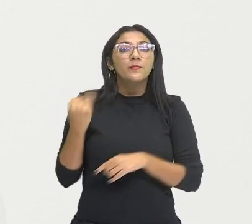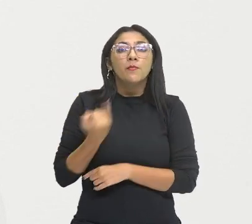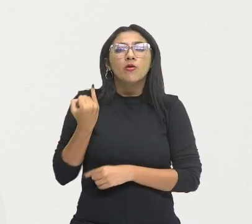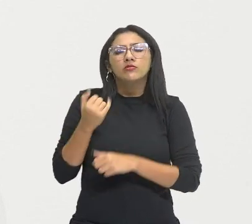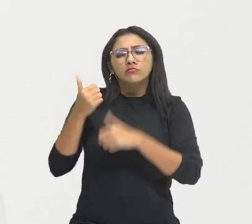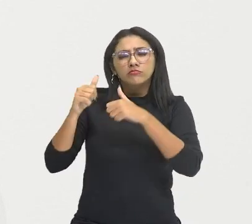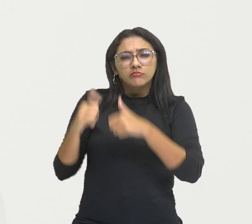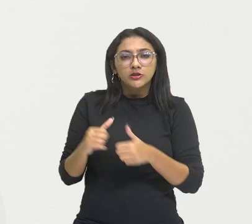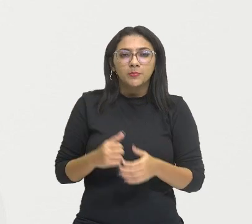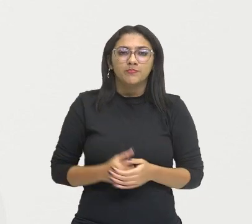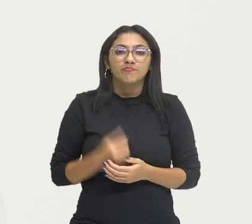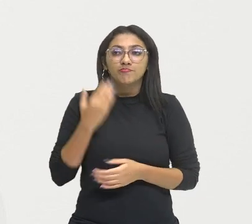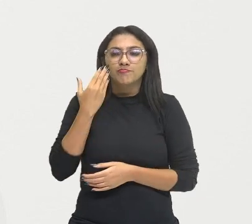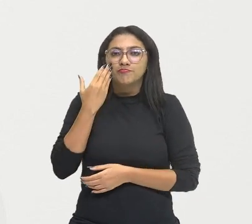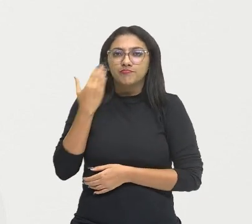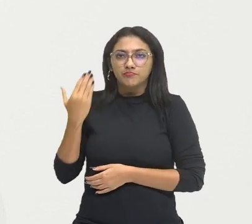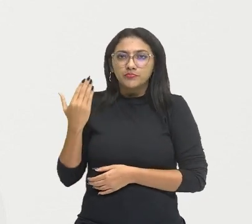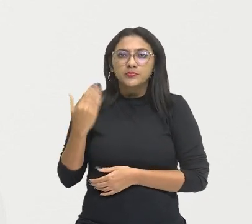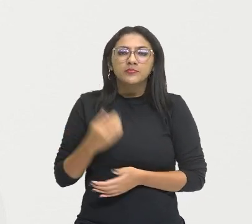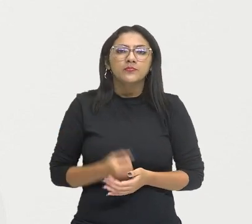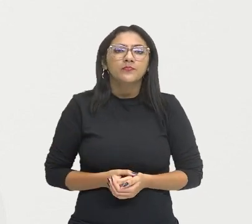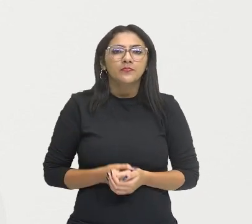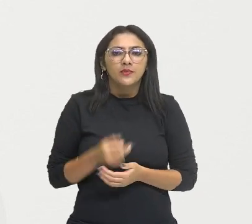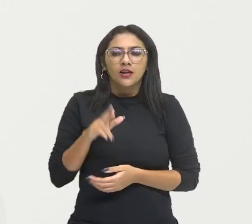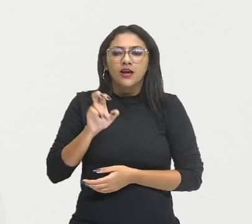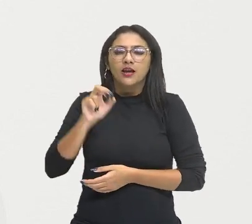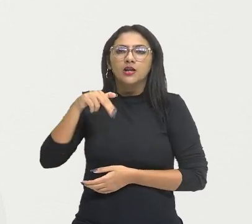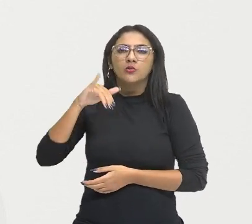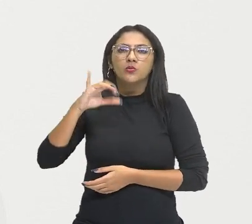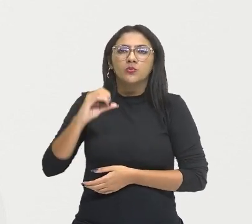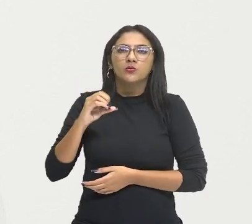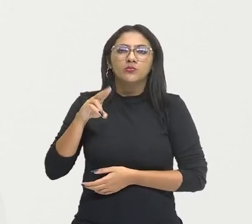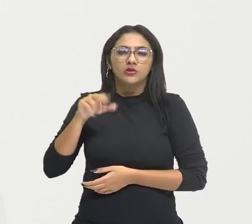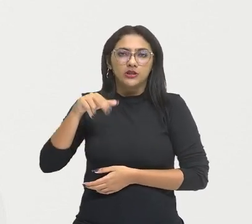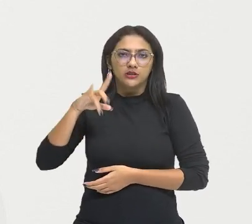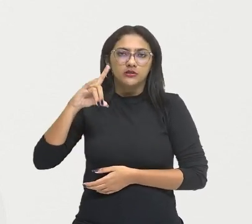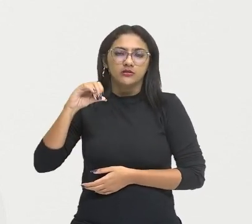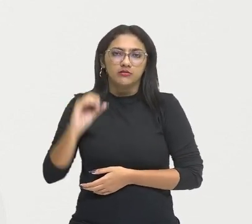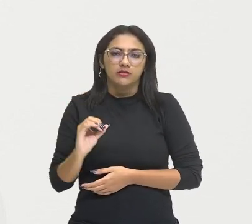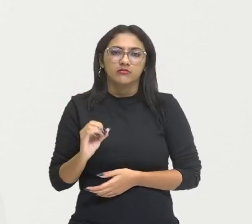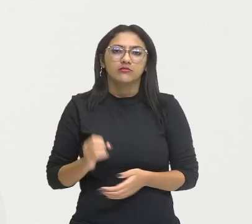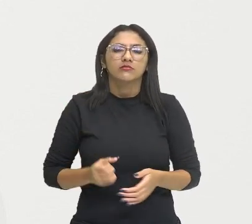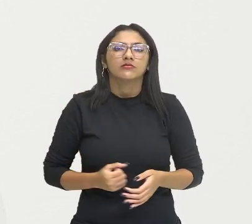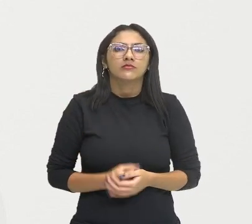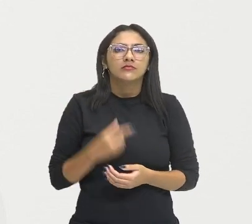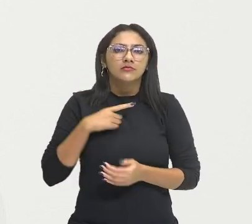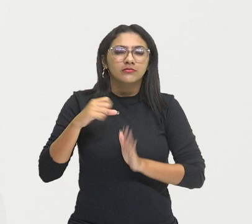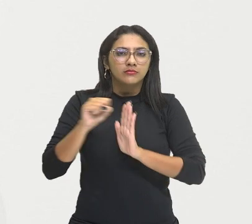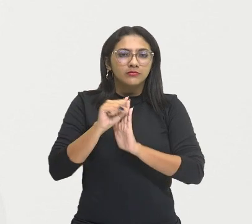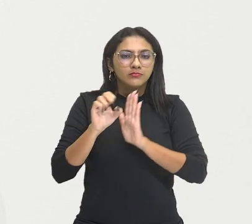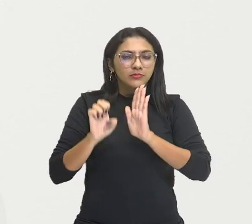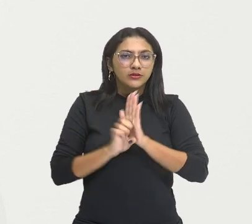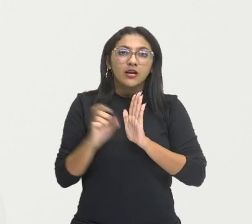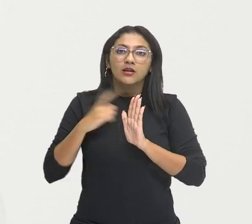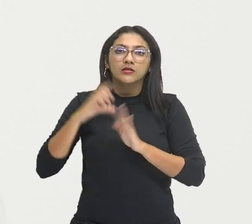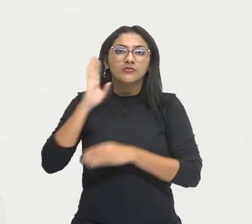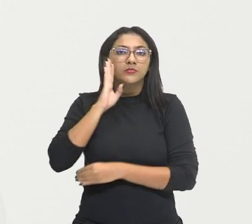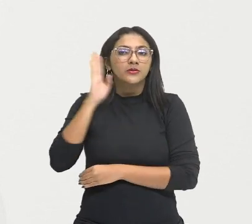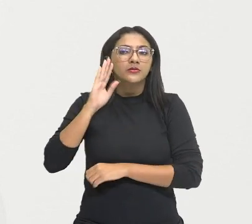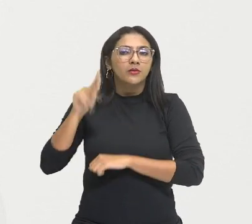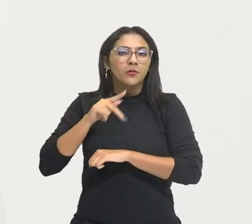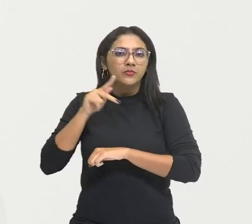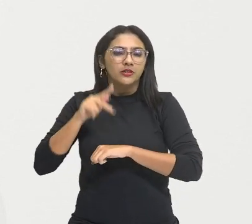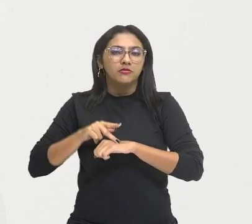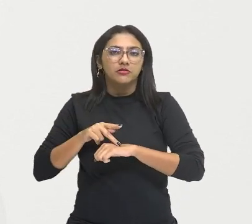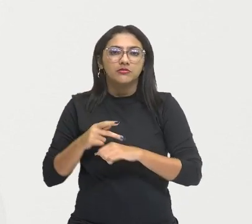uma análise, que é o Reino Unido, que sempre foi, na realidade, ali, principalmente nos últimos 5 séculos, uma grande potência dentro do